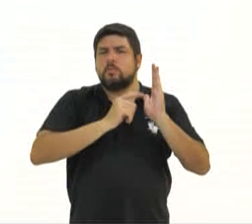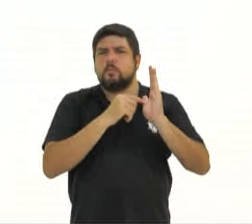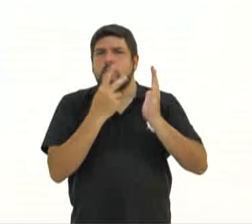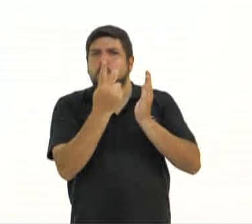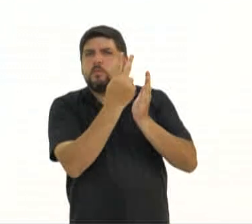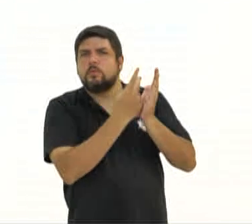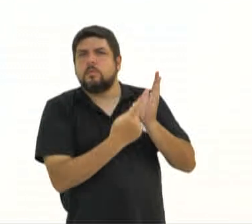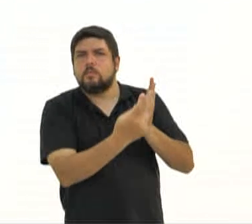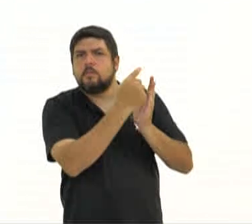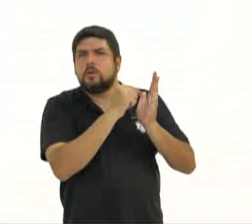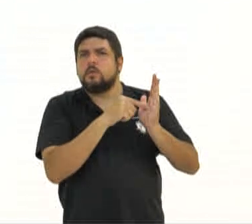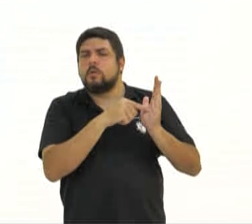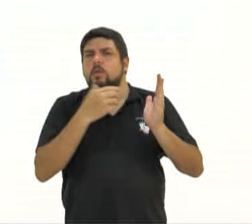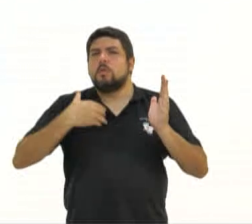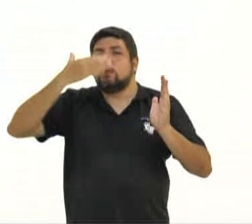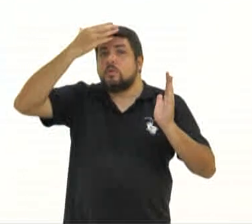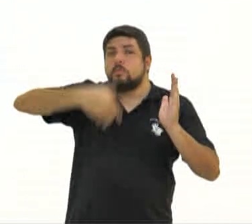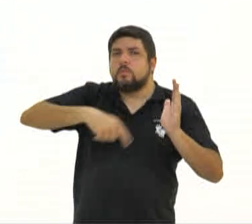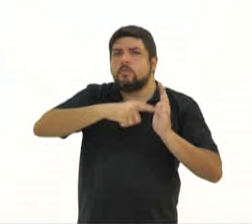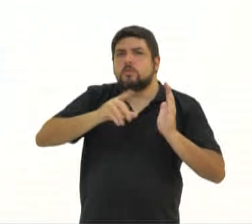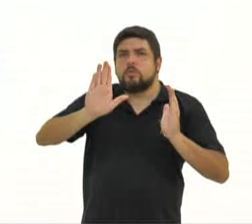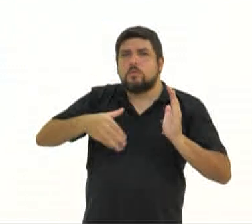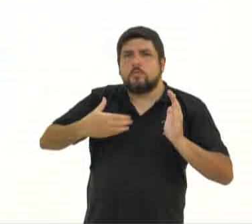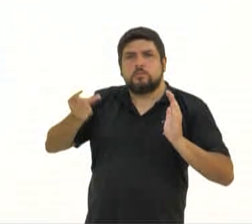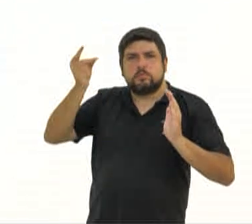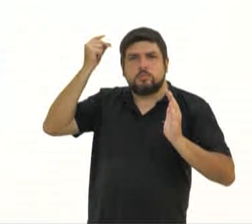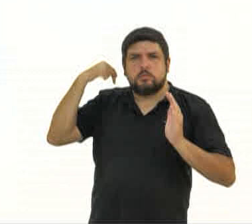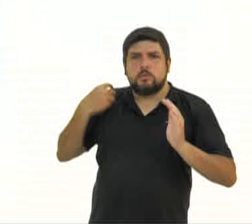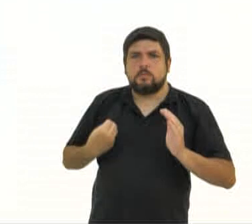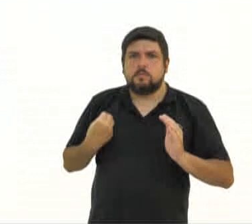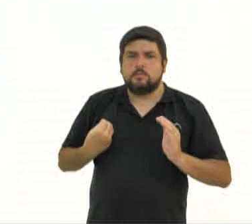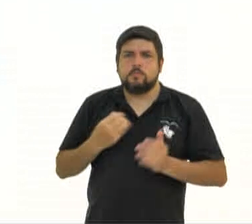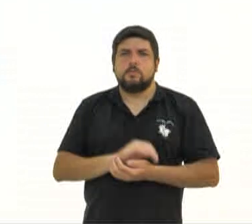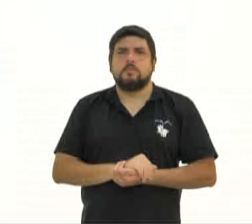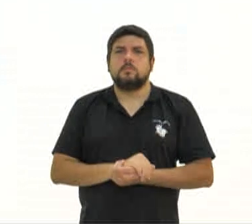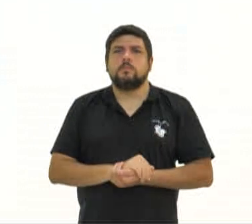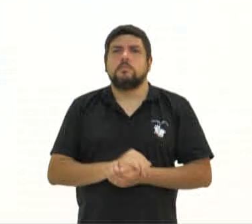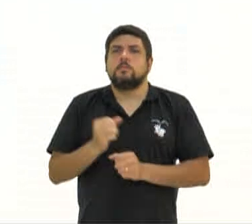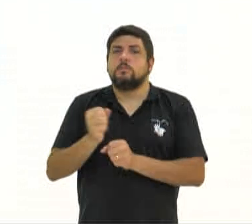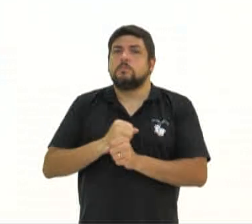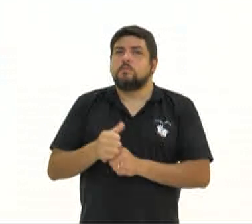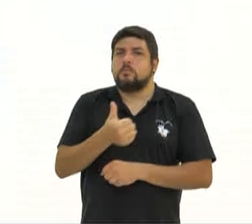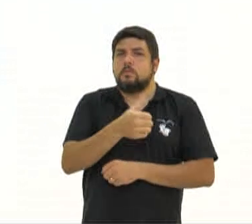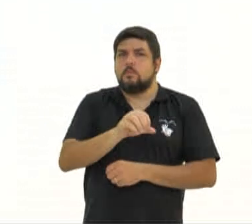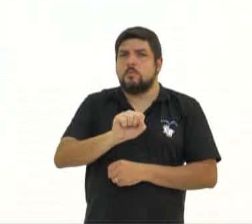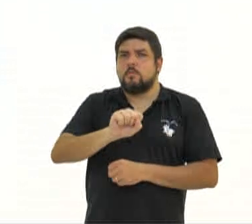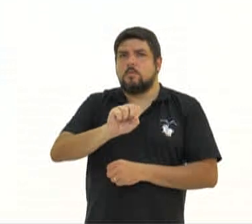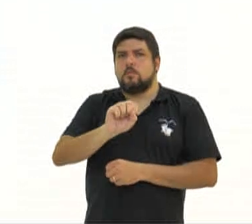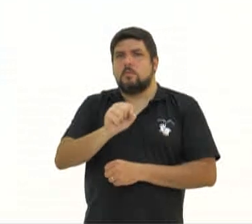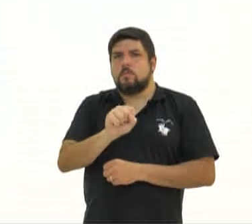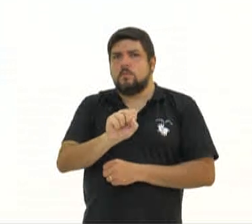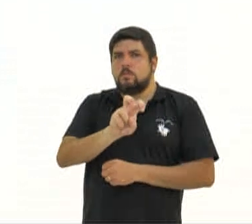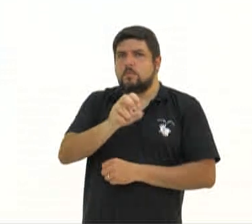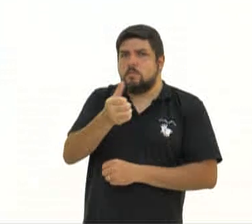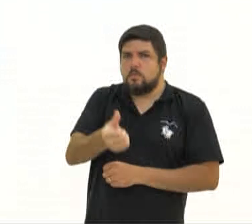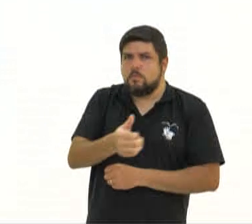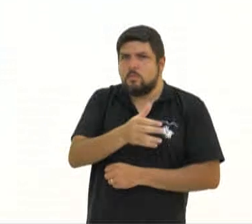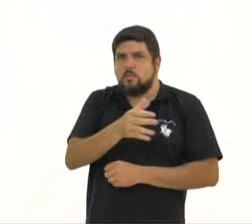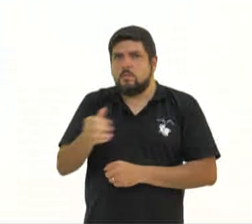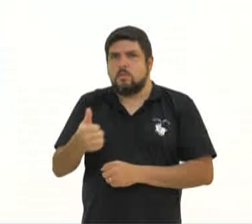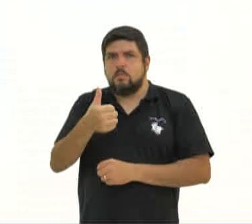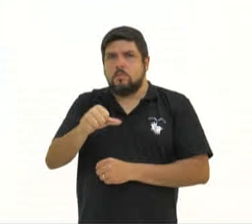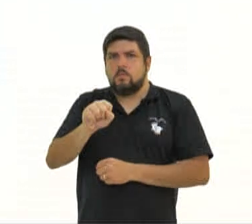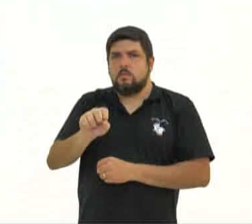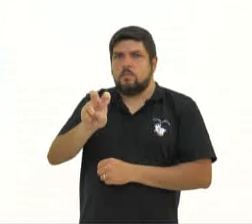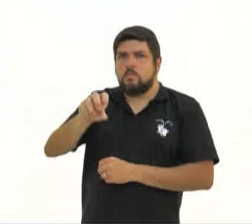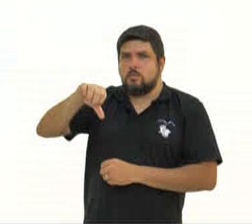essas manifestações dessas modalidades utilizando raquete. Entre 1856 e 1859, na